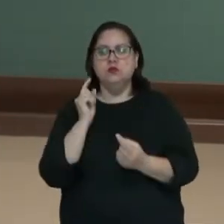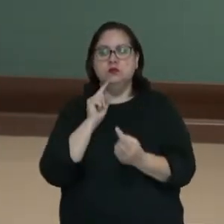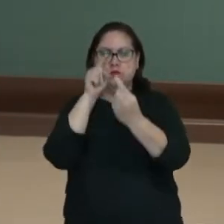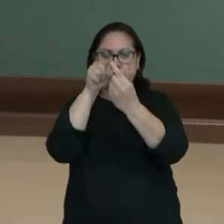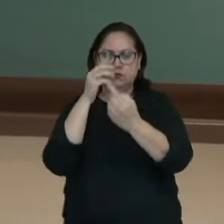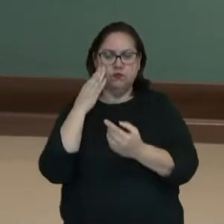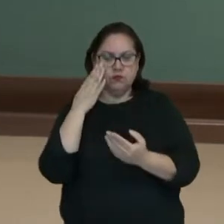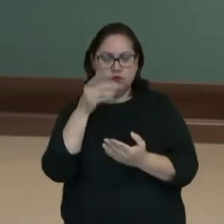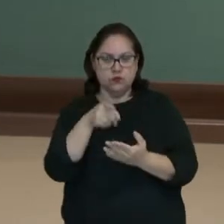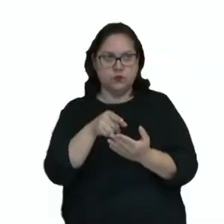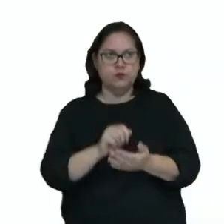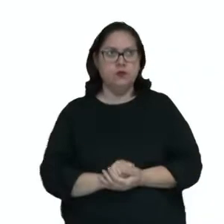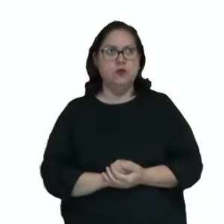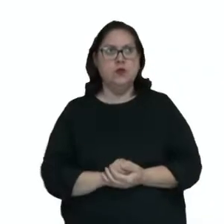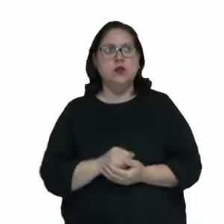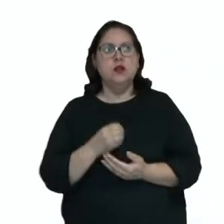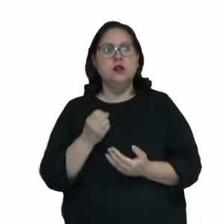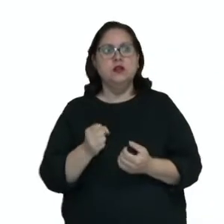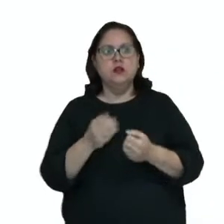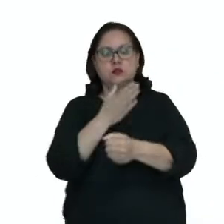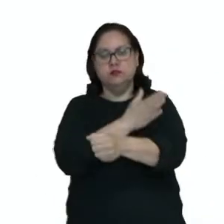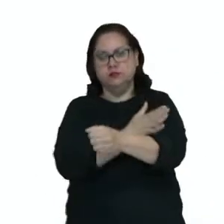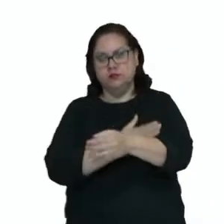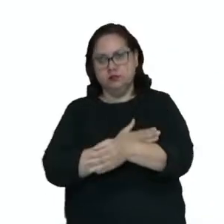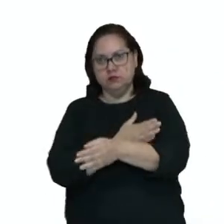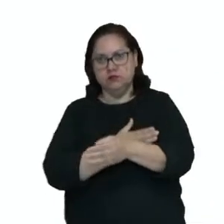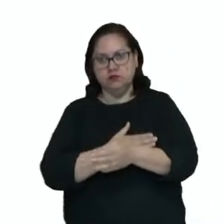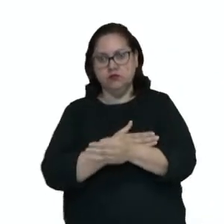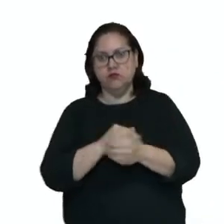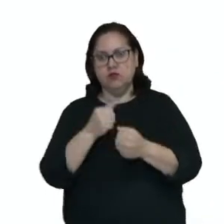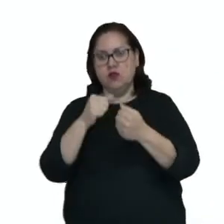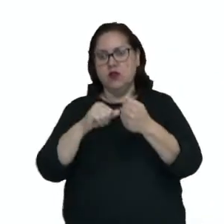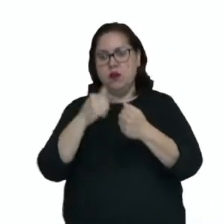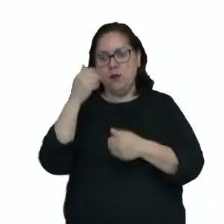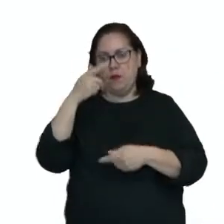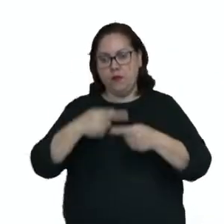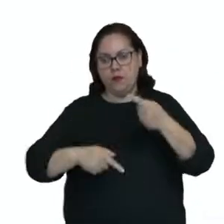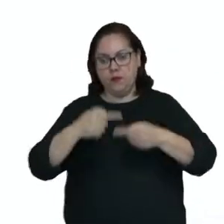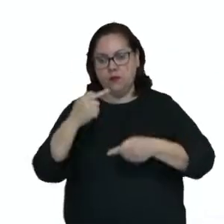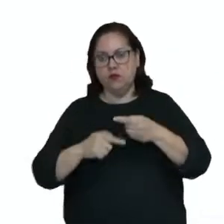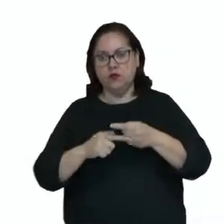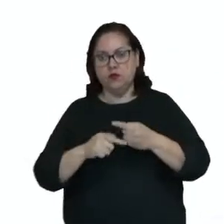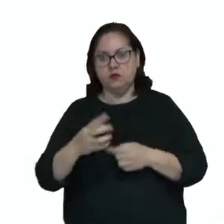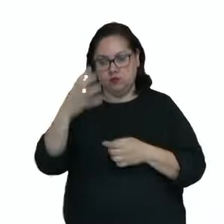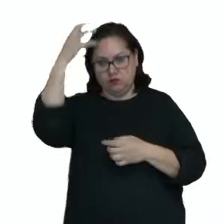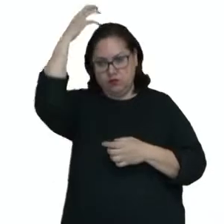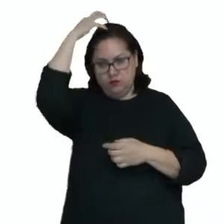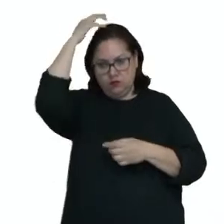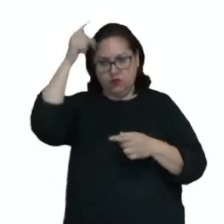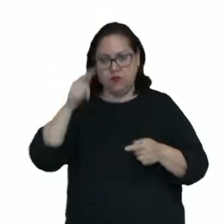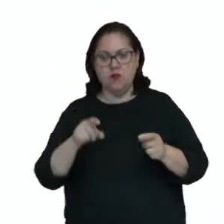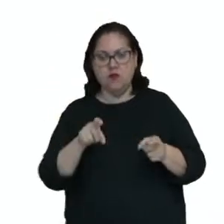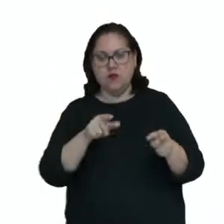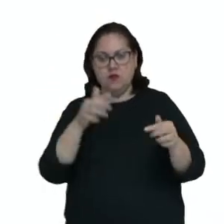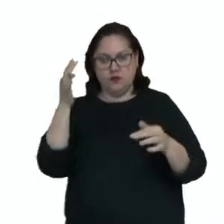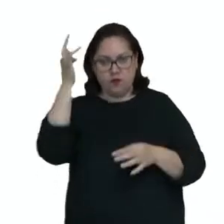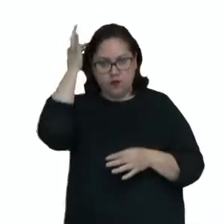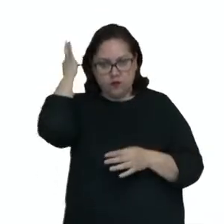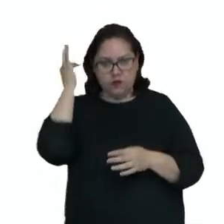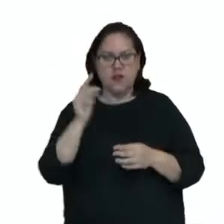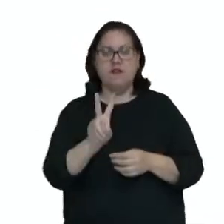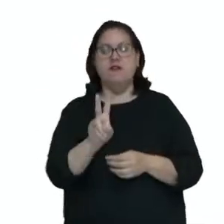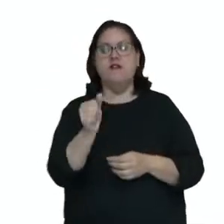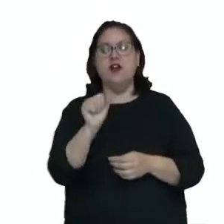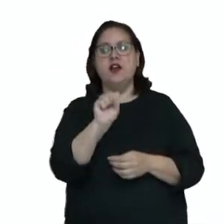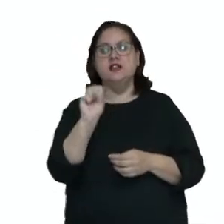ver. Bom, na Idade Média, o regime político adotado é o feudalismo e o sistema de